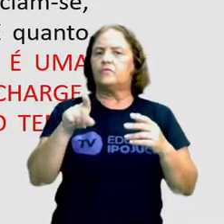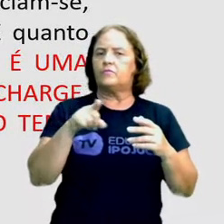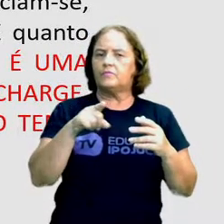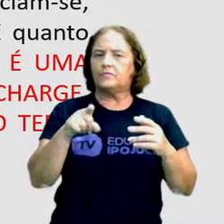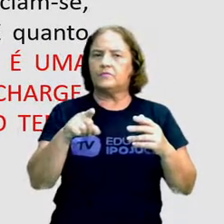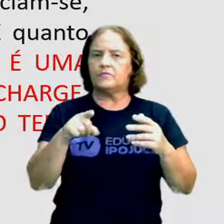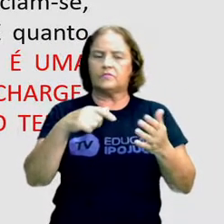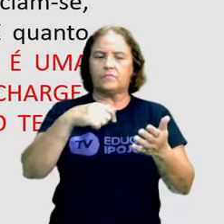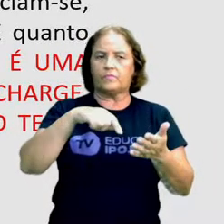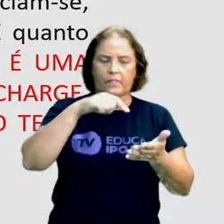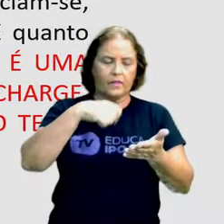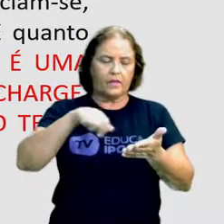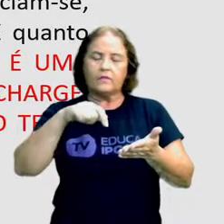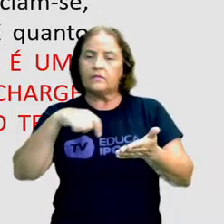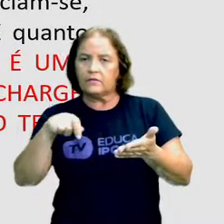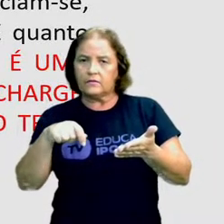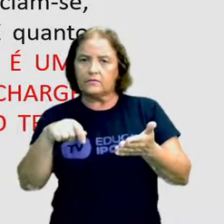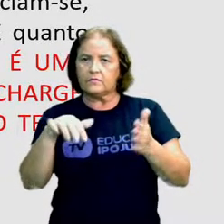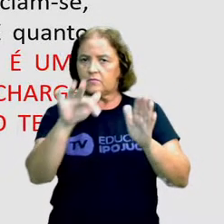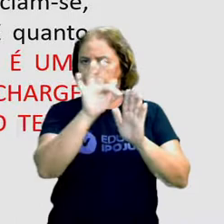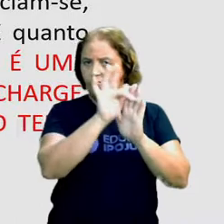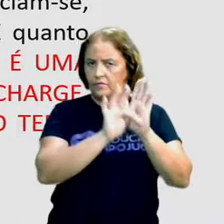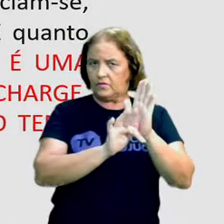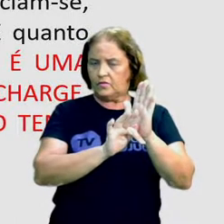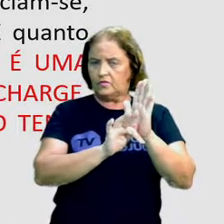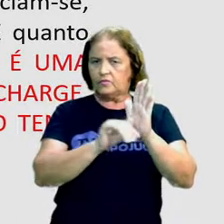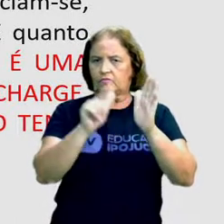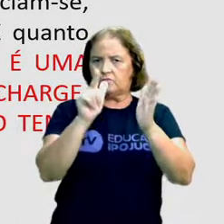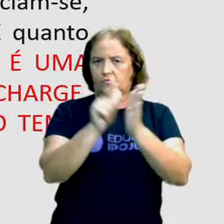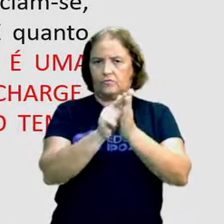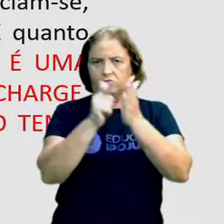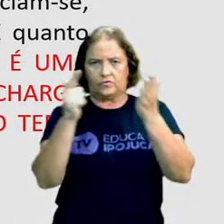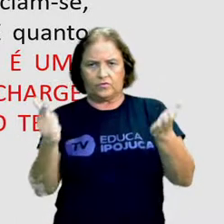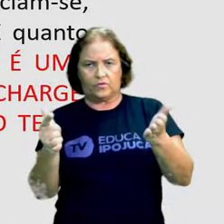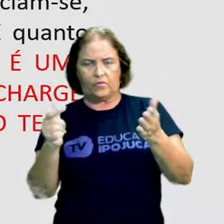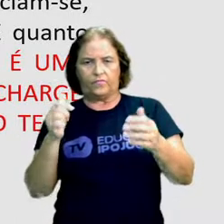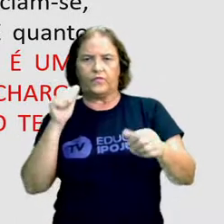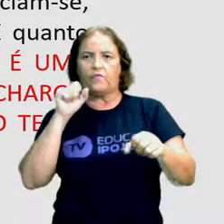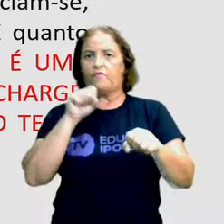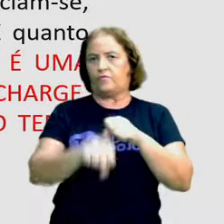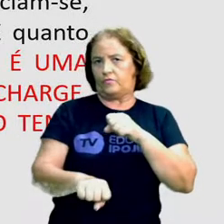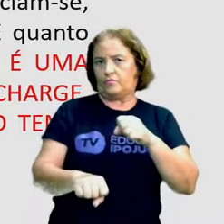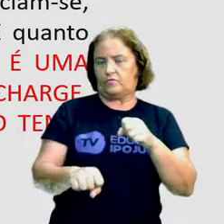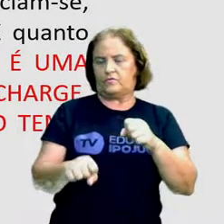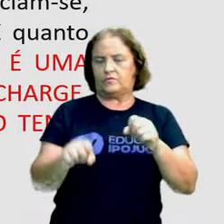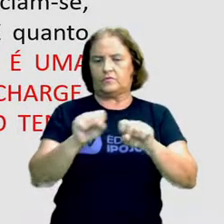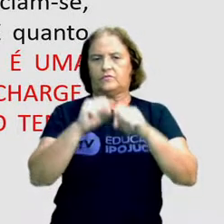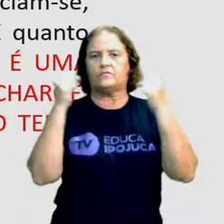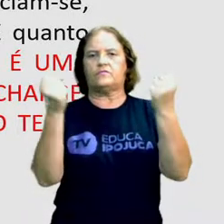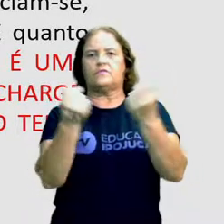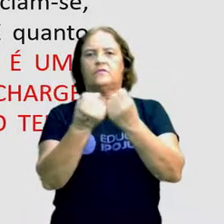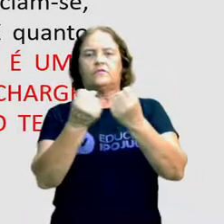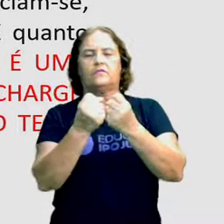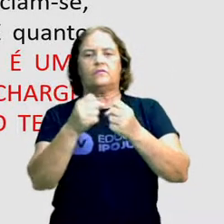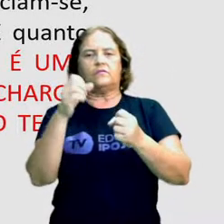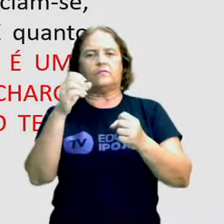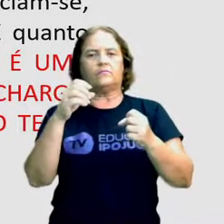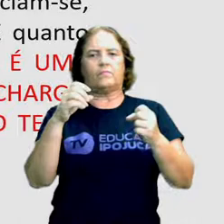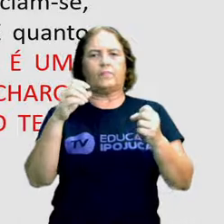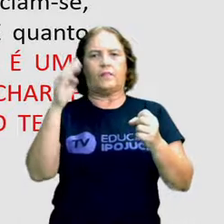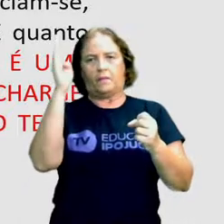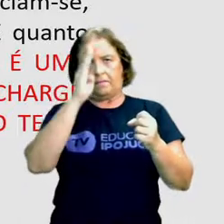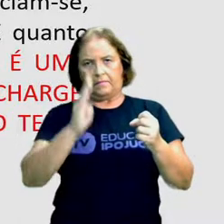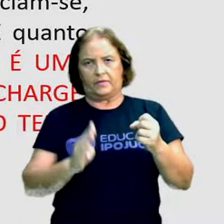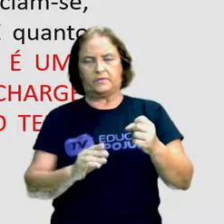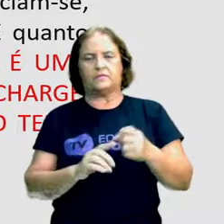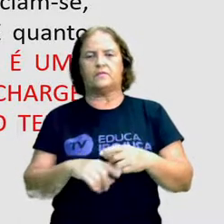esse trecho de uma notícia de jornal, A Violência na Sociedade Brasileira, e o texto 2, que tem